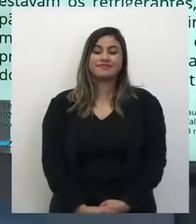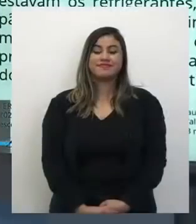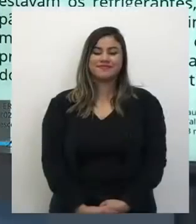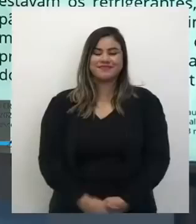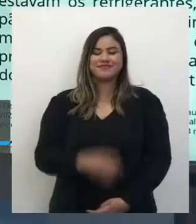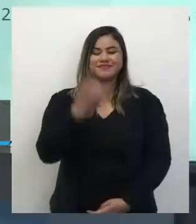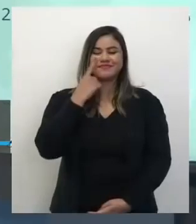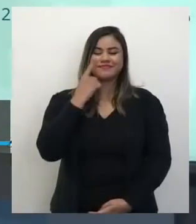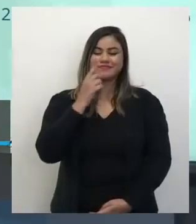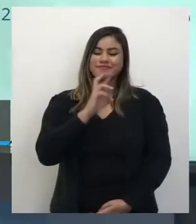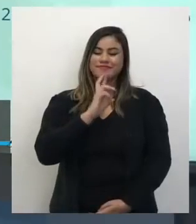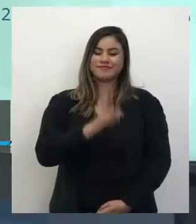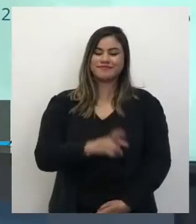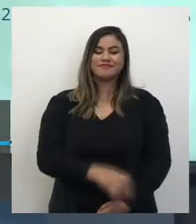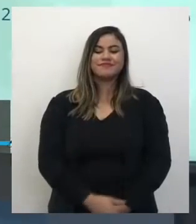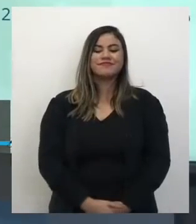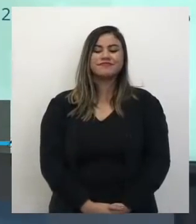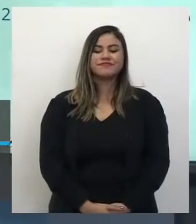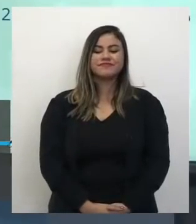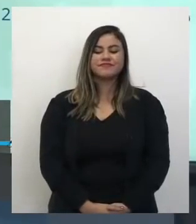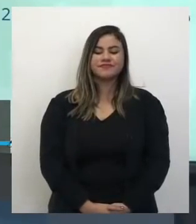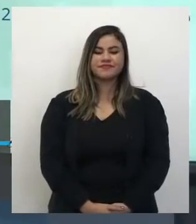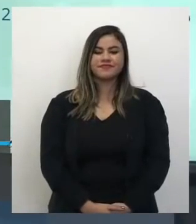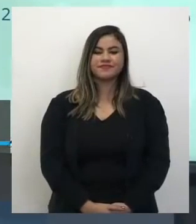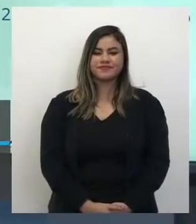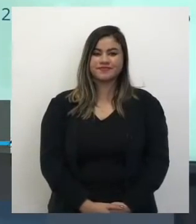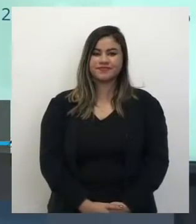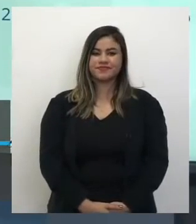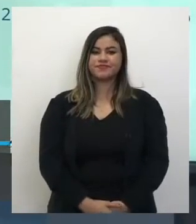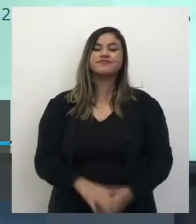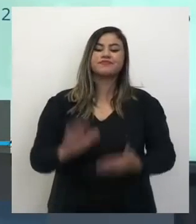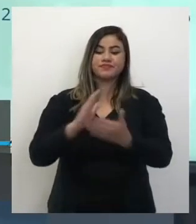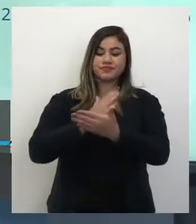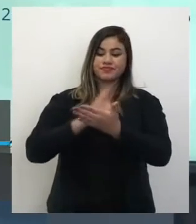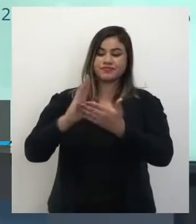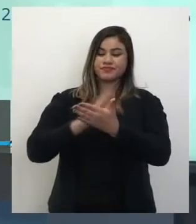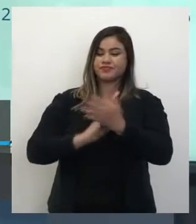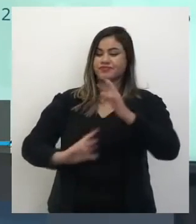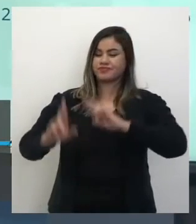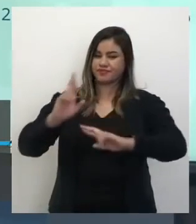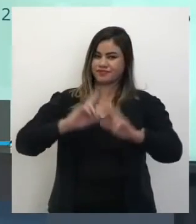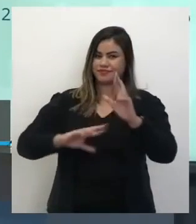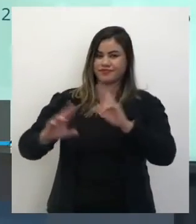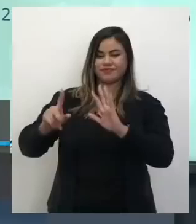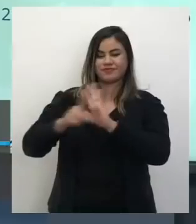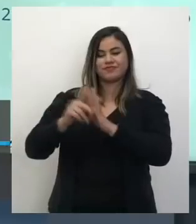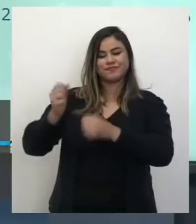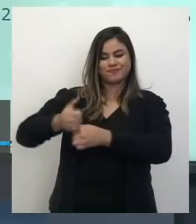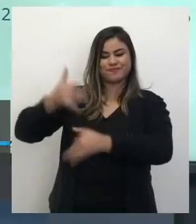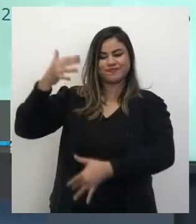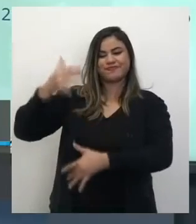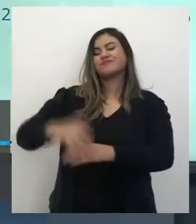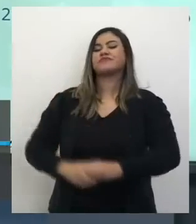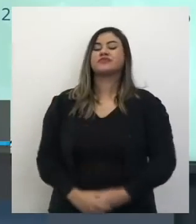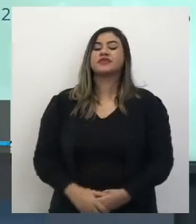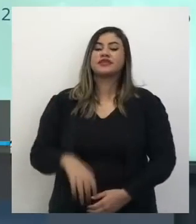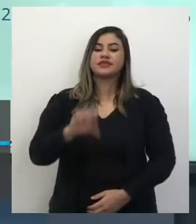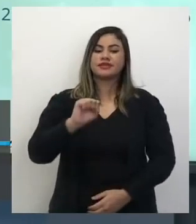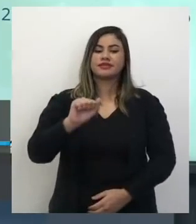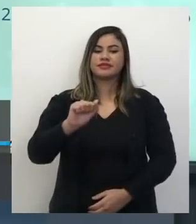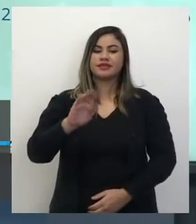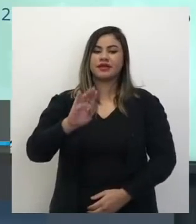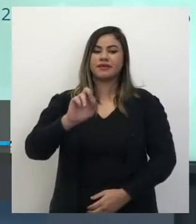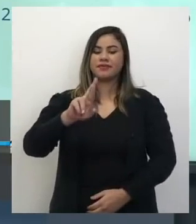Vamos lá, então? Vou pegar algumas questões aqui, algumas respostas de vocês. A Sabrina